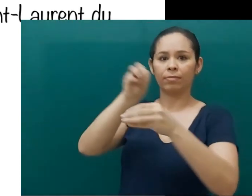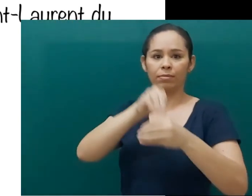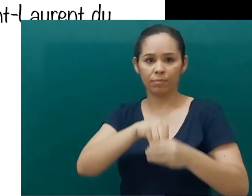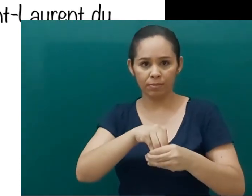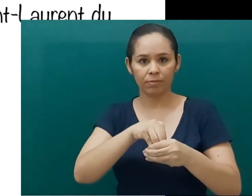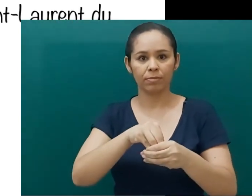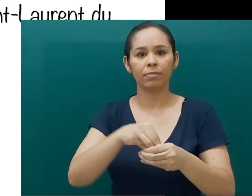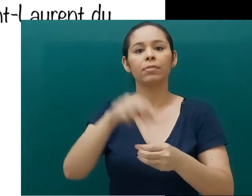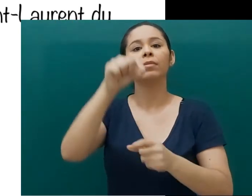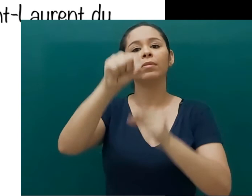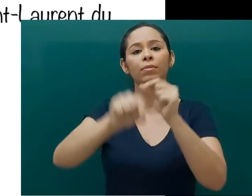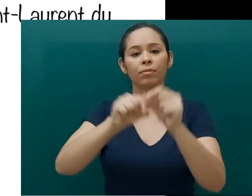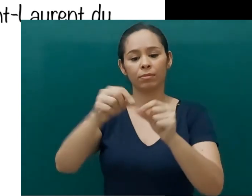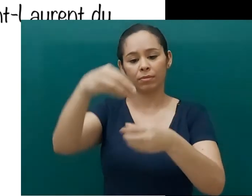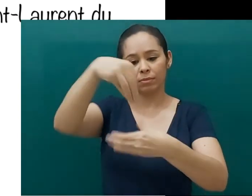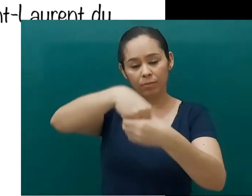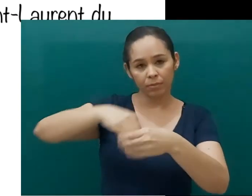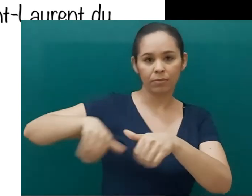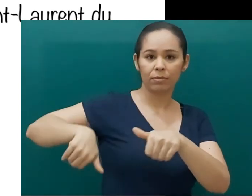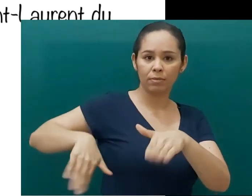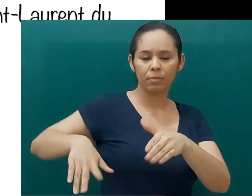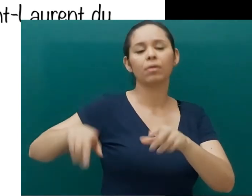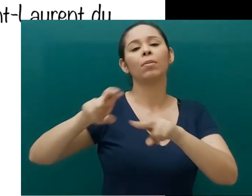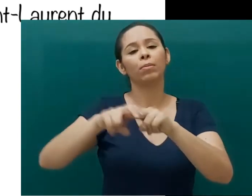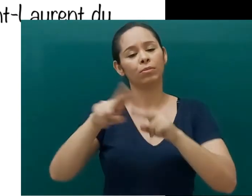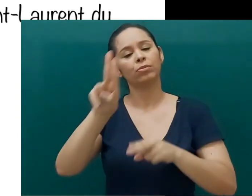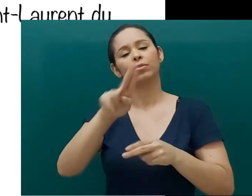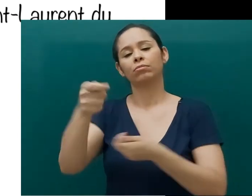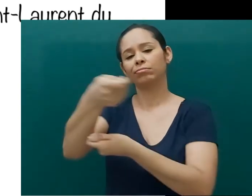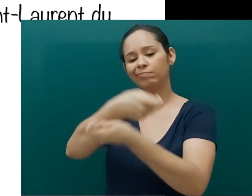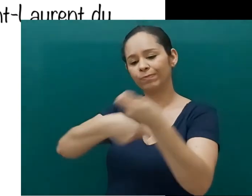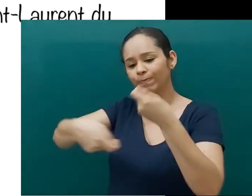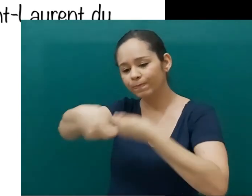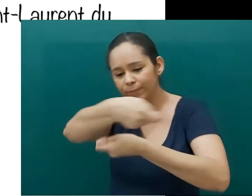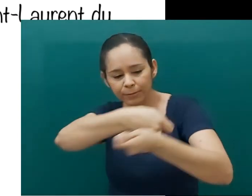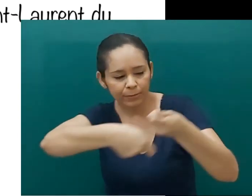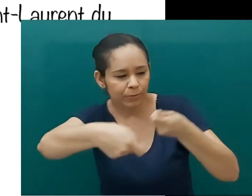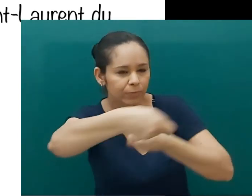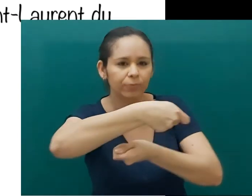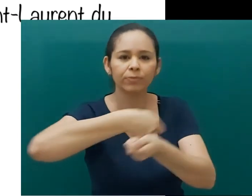moeda oficial da União Europeia, então tem circulação ali